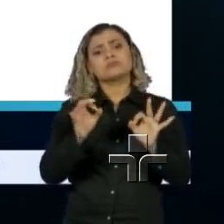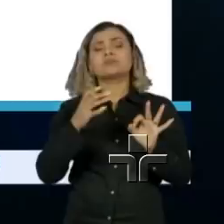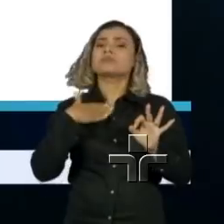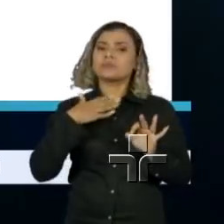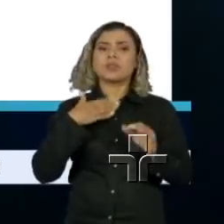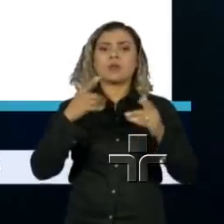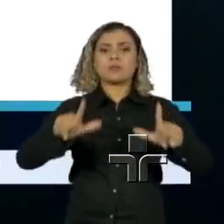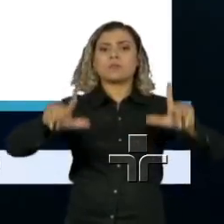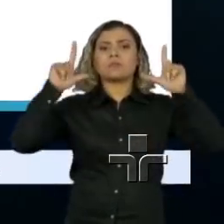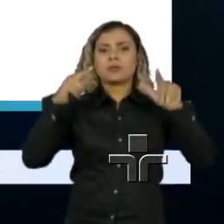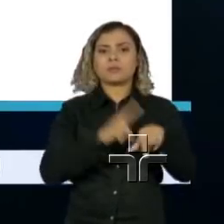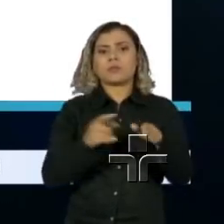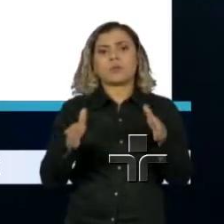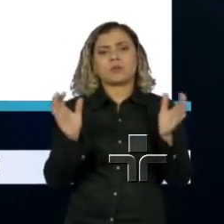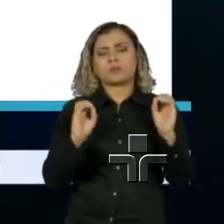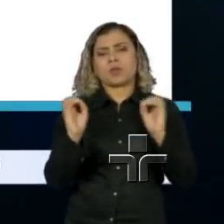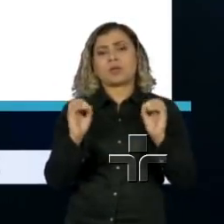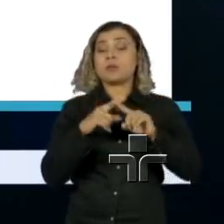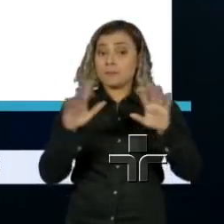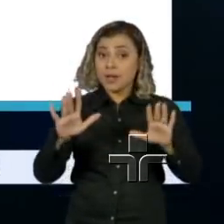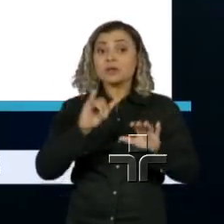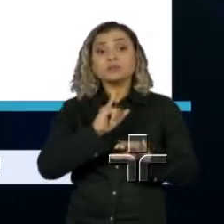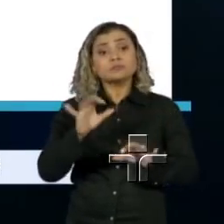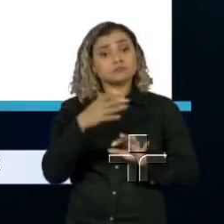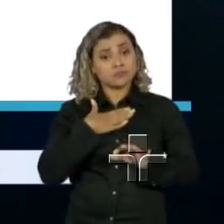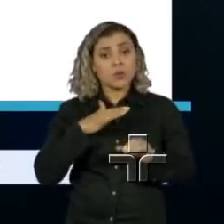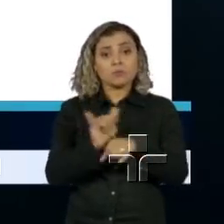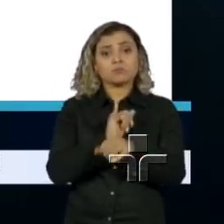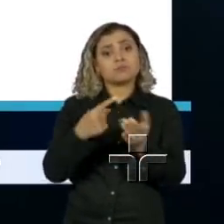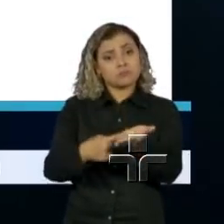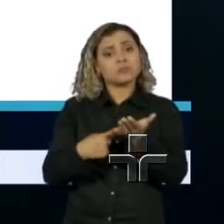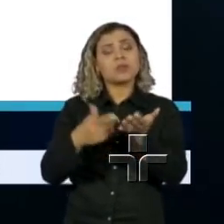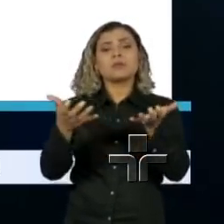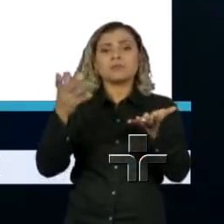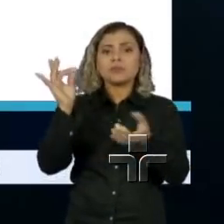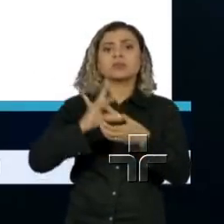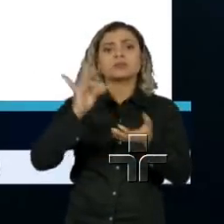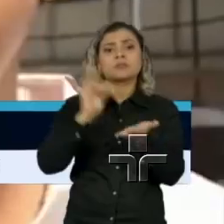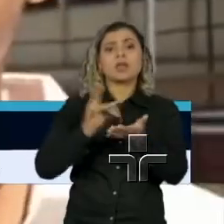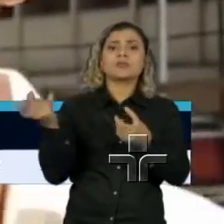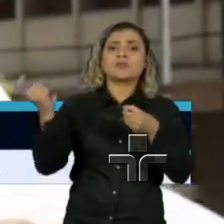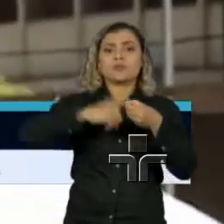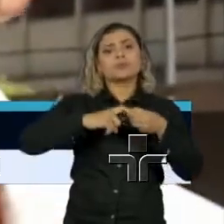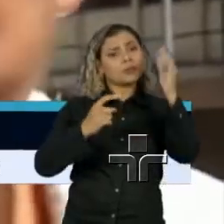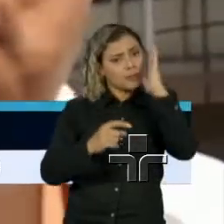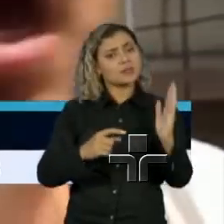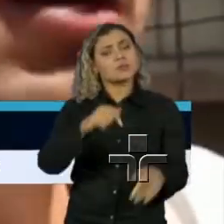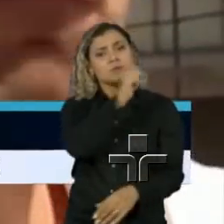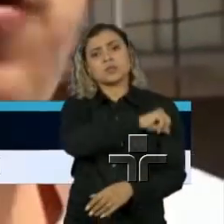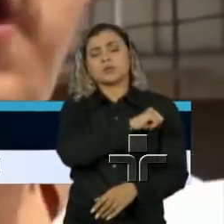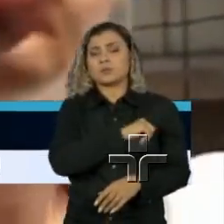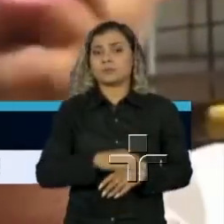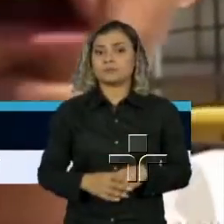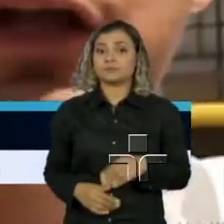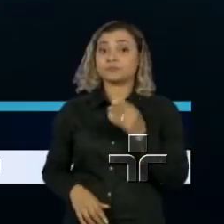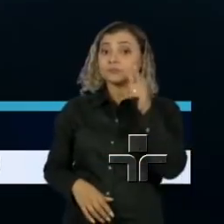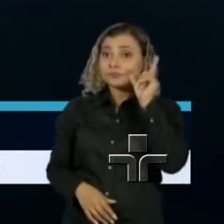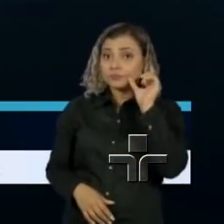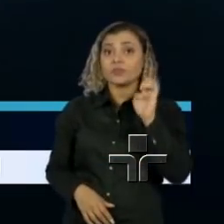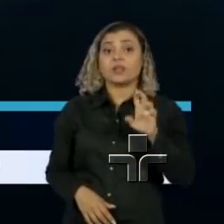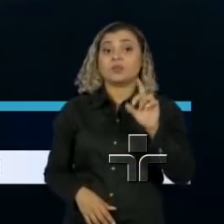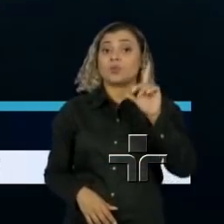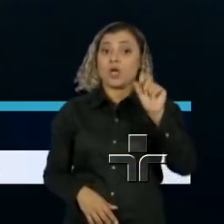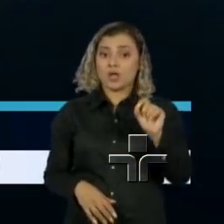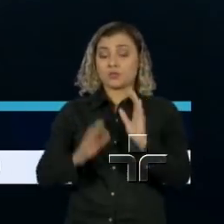me apresentar nesse momento. Mas, em princípio, os meus planos são realmente estar retornando dia 30 de janeiro. Ontem, Eduardo Fauzi foi expulso